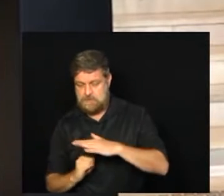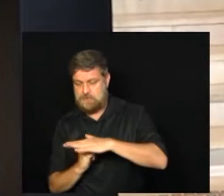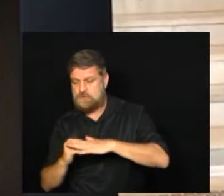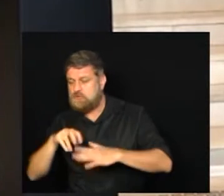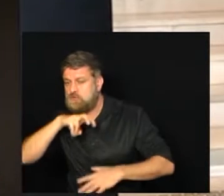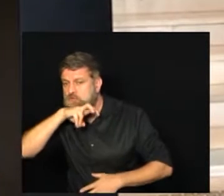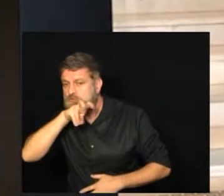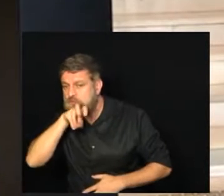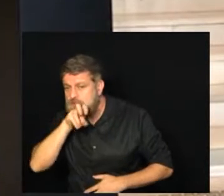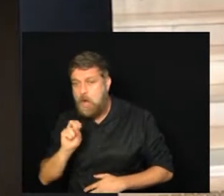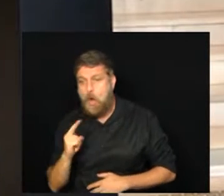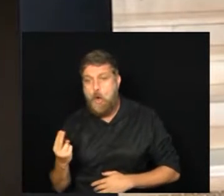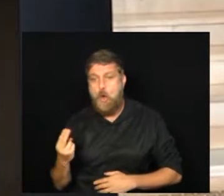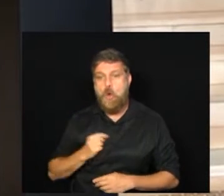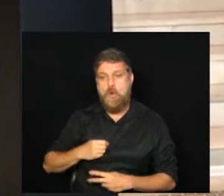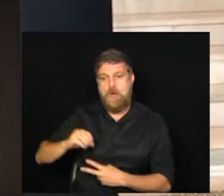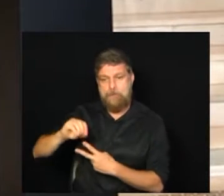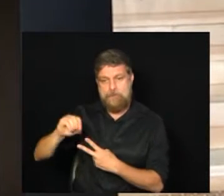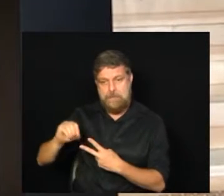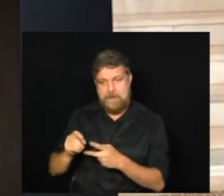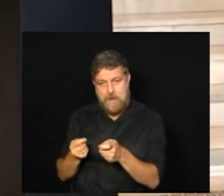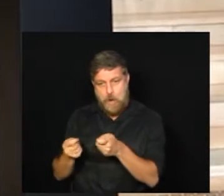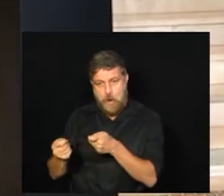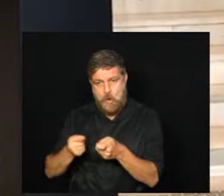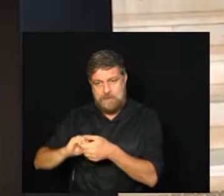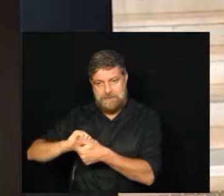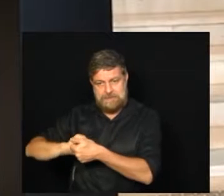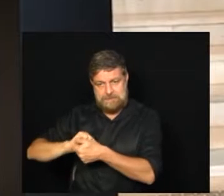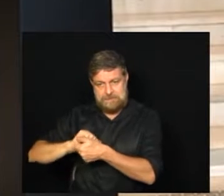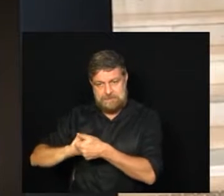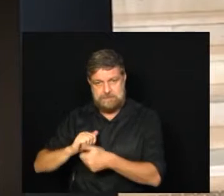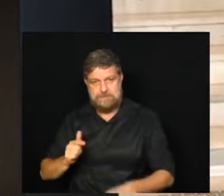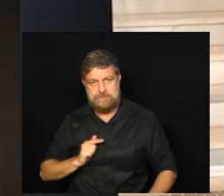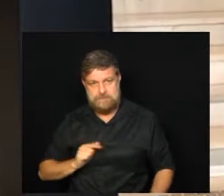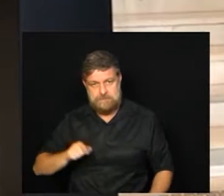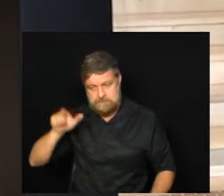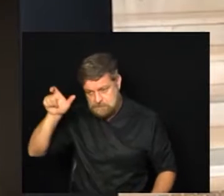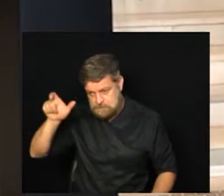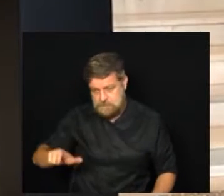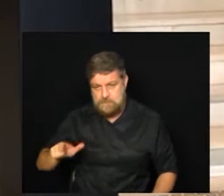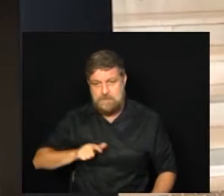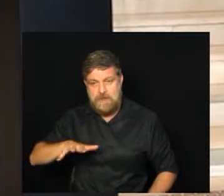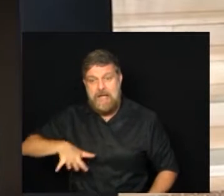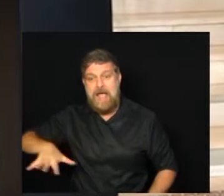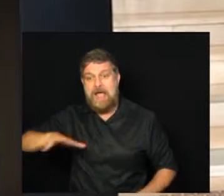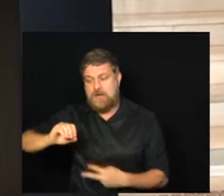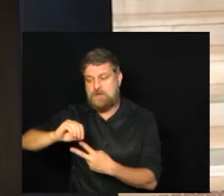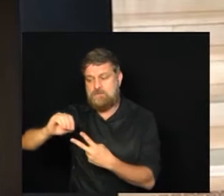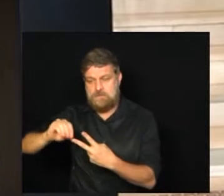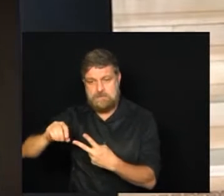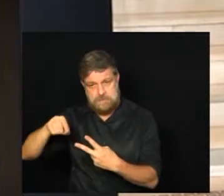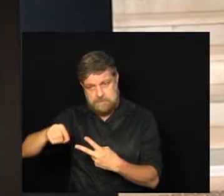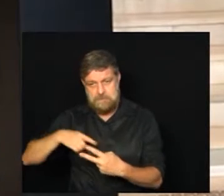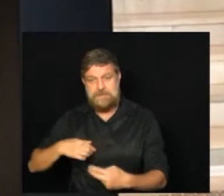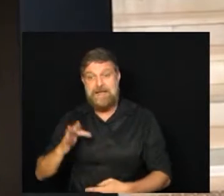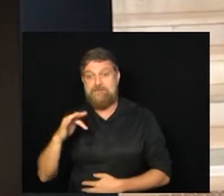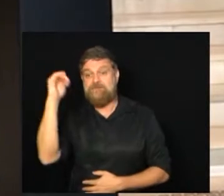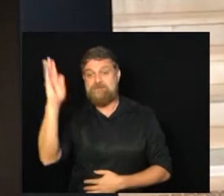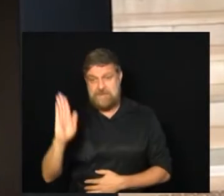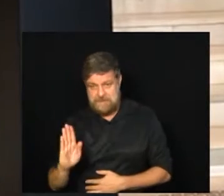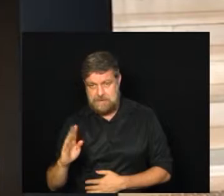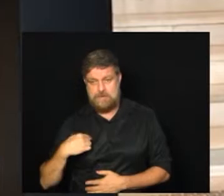Butantan ou no Instituto Nacional de Controle de Qualidade em Saúde e INCQS, órgão da Fiocruz, portanto um órgão federal.